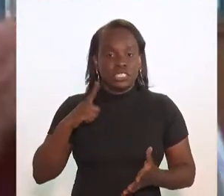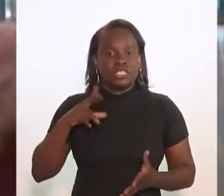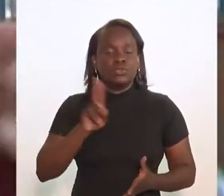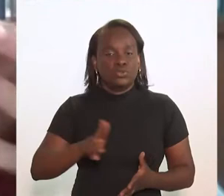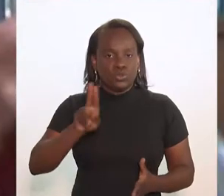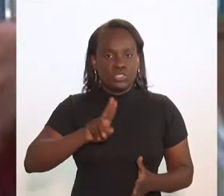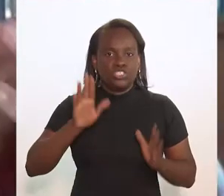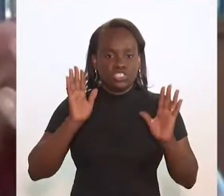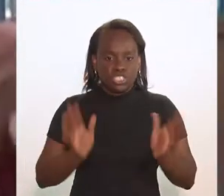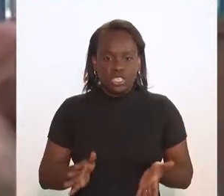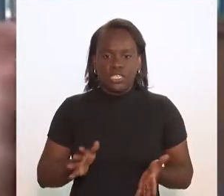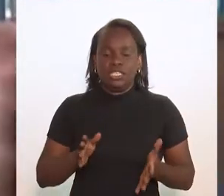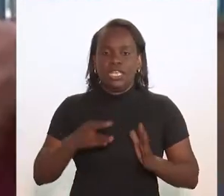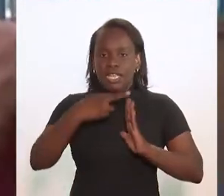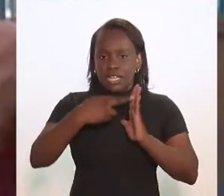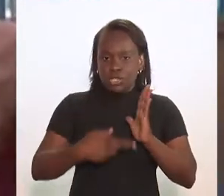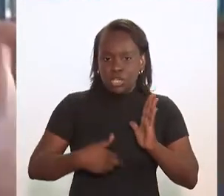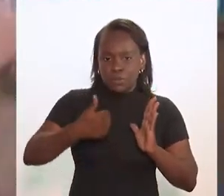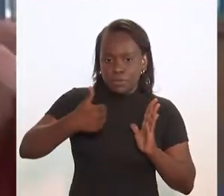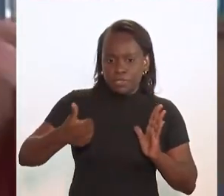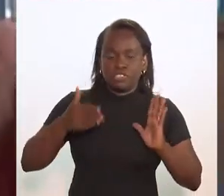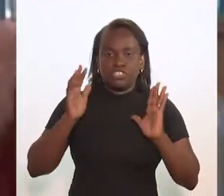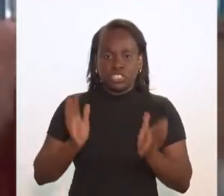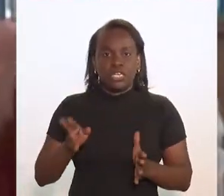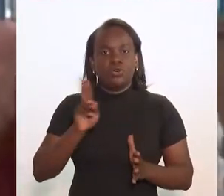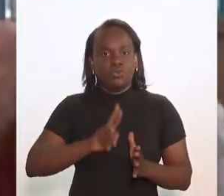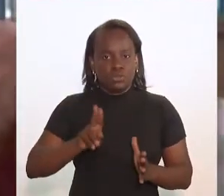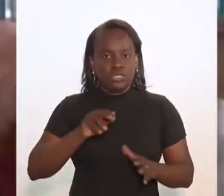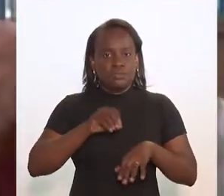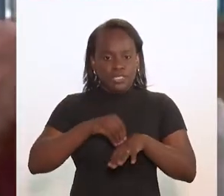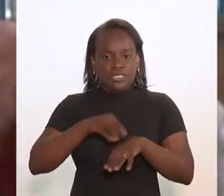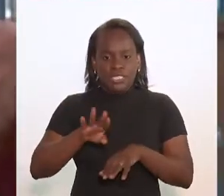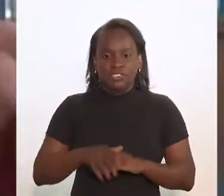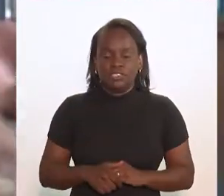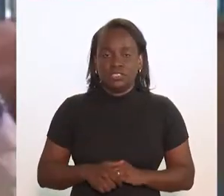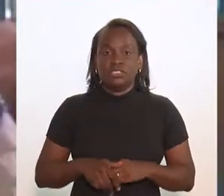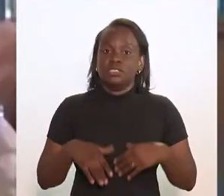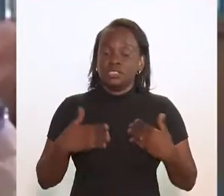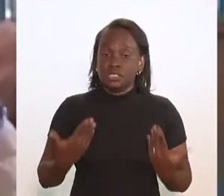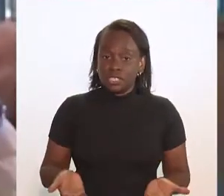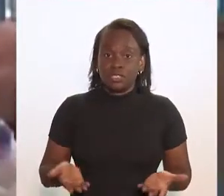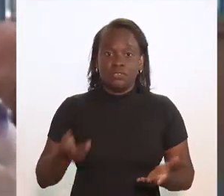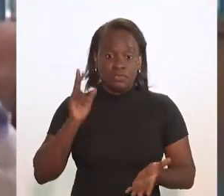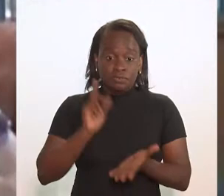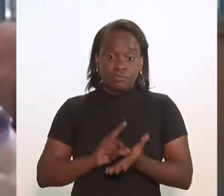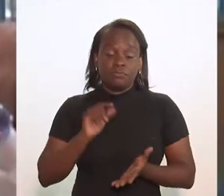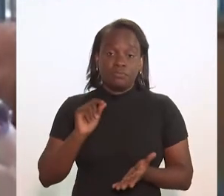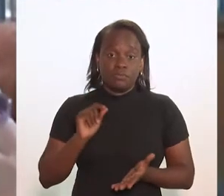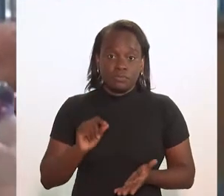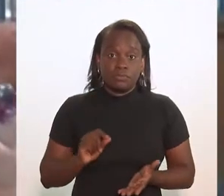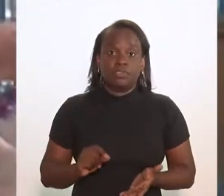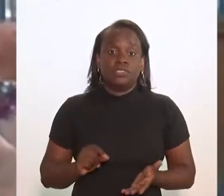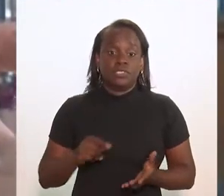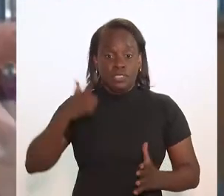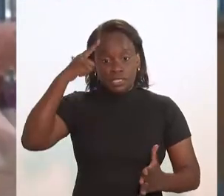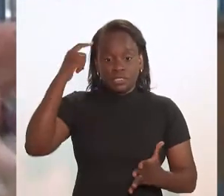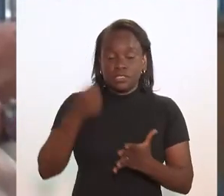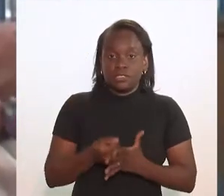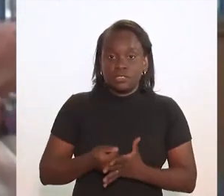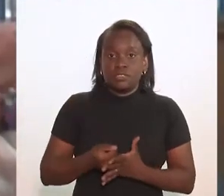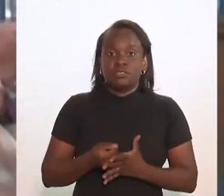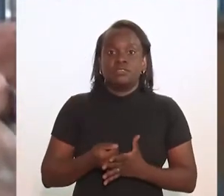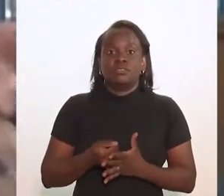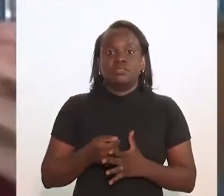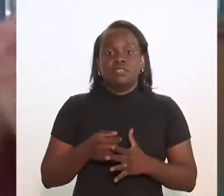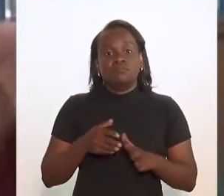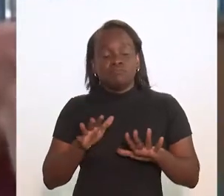já estamos usando nos primeiros relatórios, nós já usávamos essa mensagem. Então, na verdade, essa